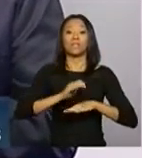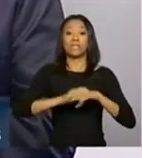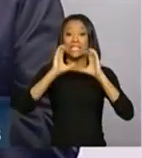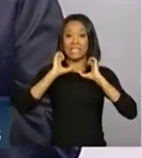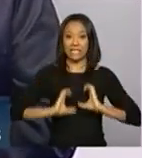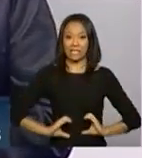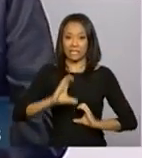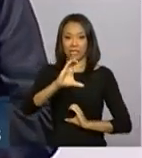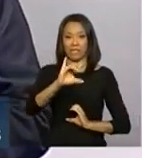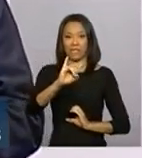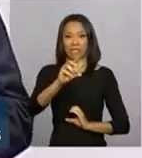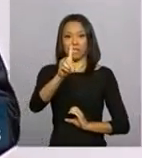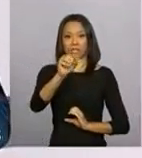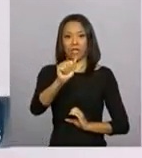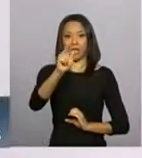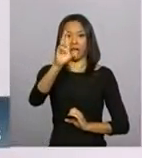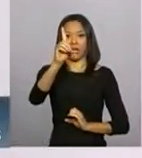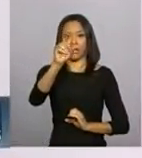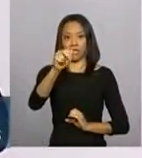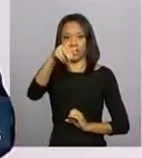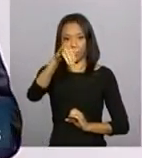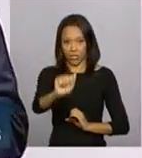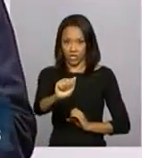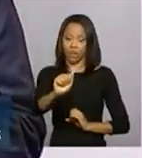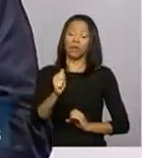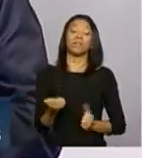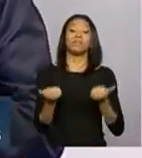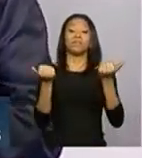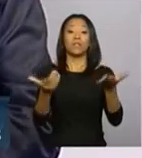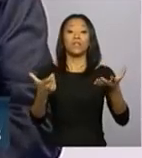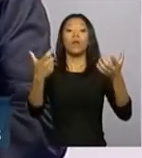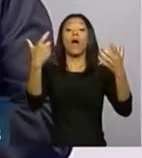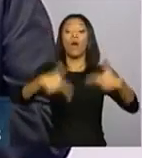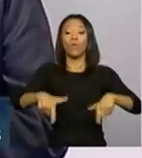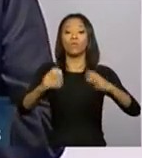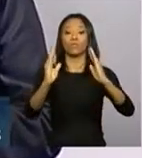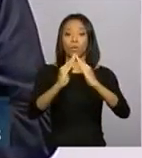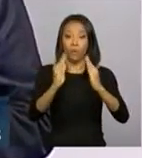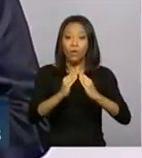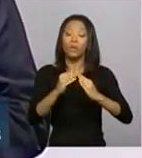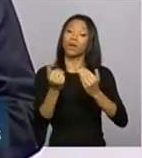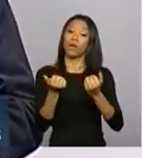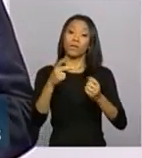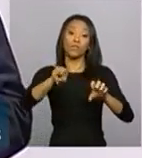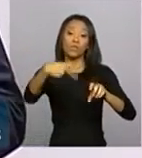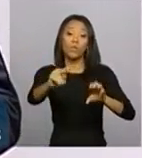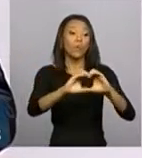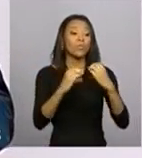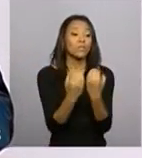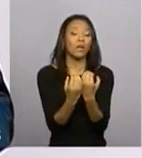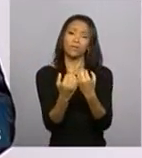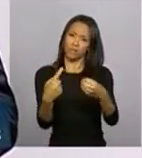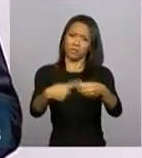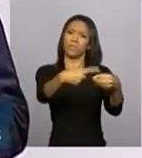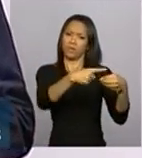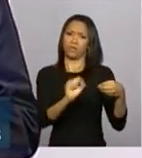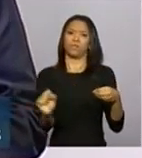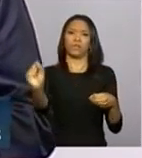vida digna para seu bairro, sua comunidade e as nossas cidades. Conseguiremos